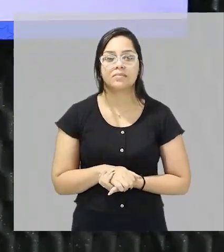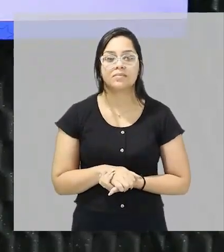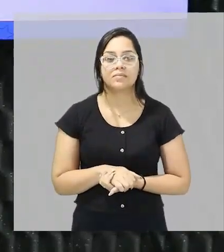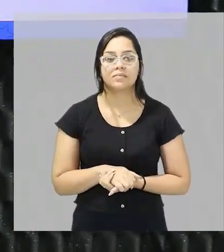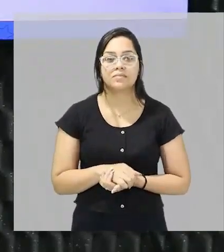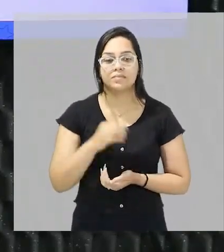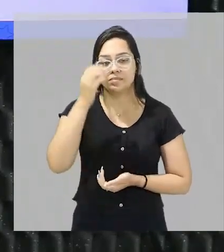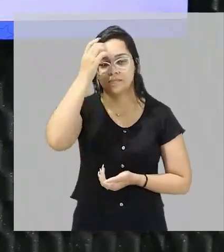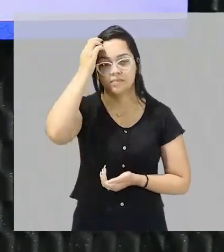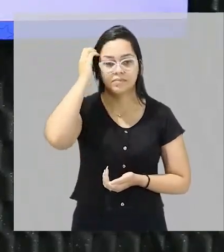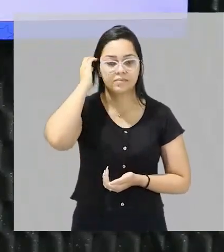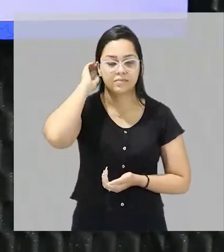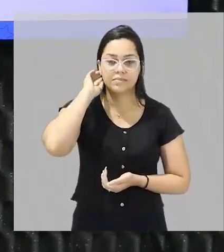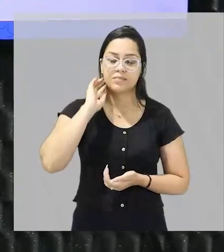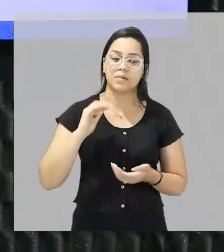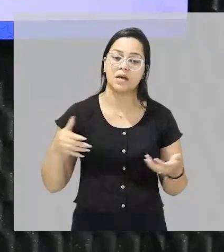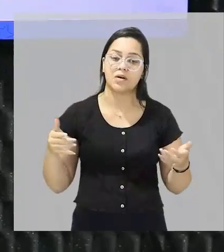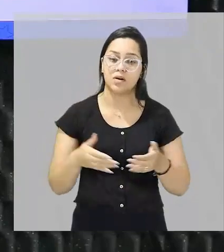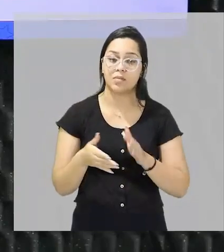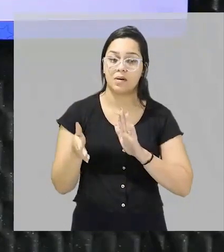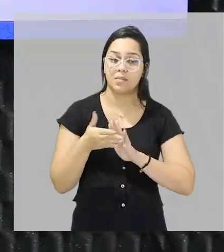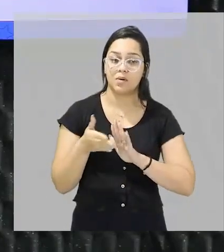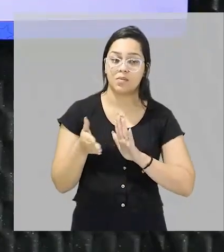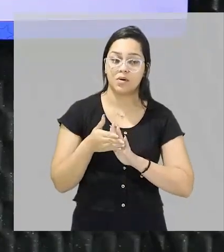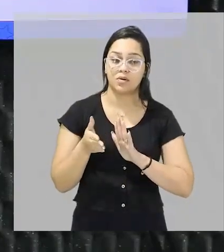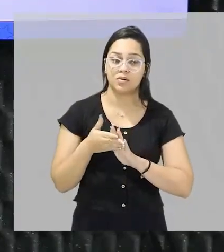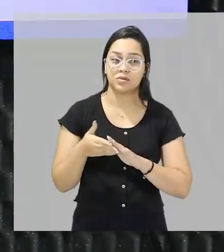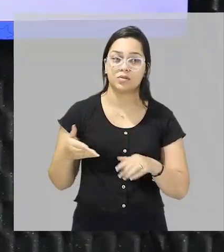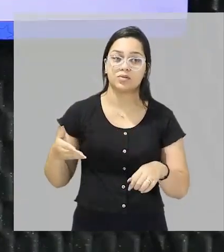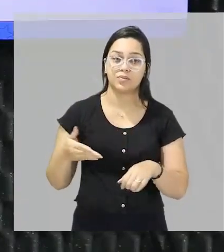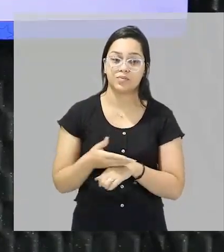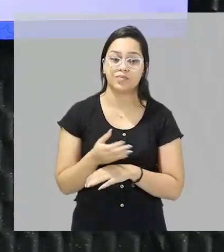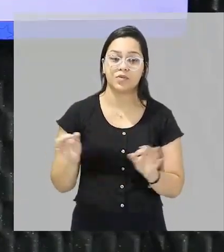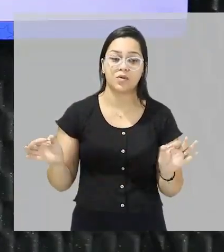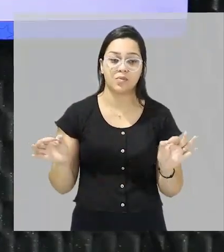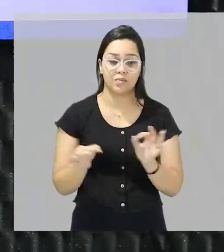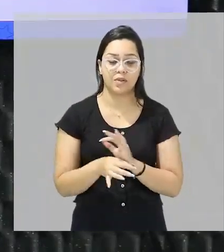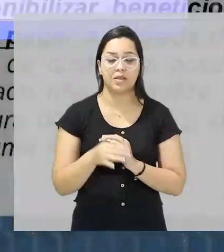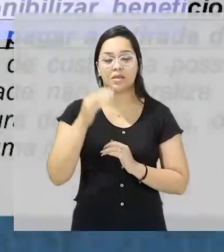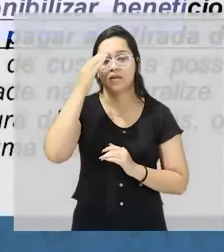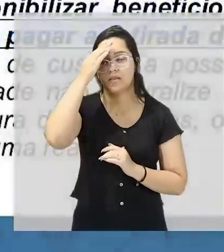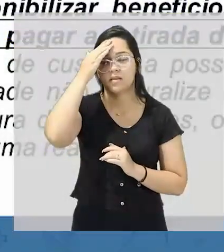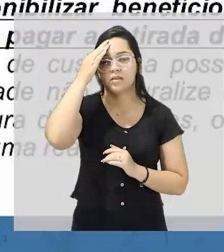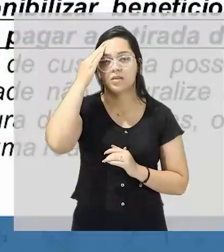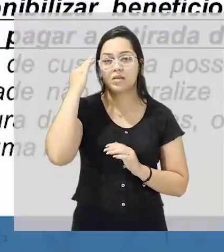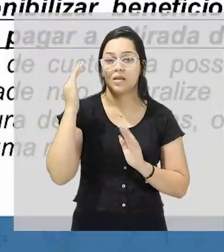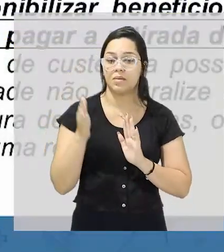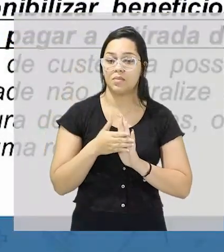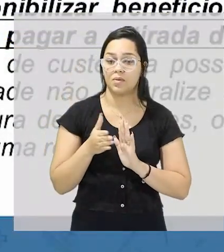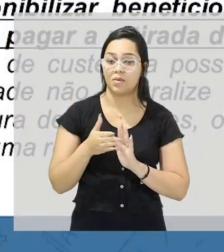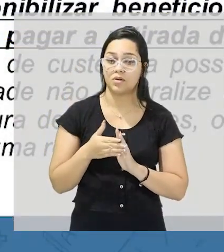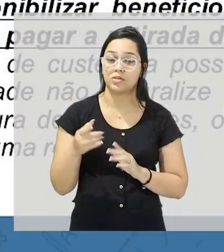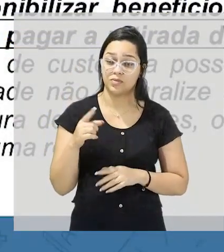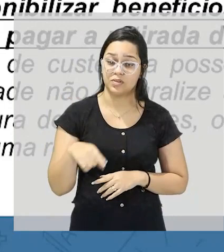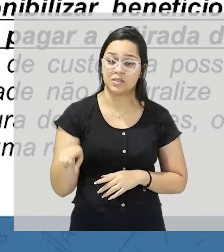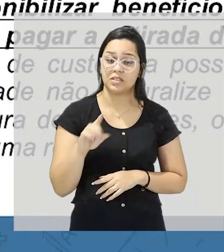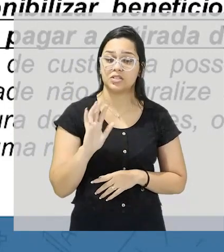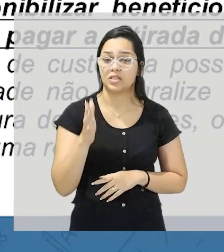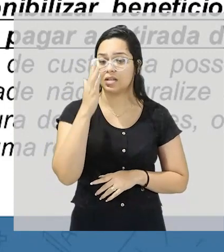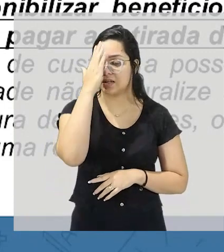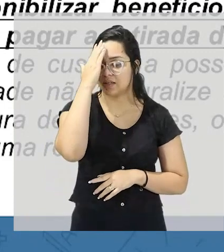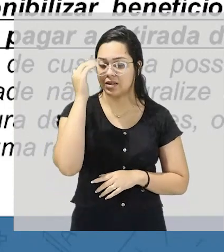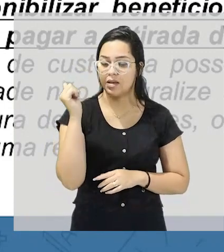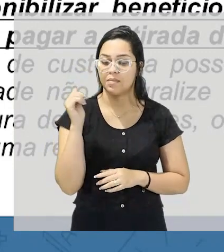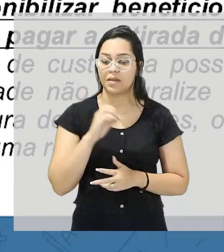A conclusão. Vamos ver aqui uma proposta de conclusão completa, né? Na proposta de conclusão, vocês já sabem que o